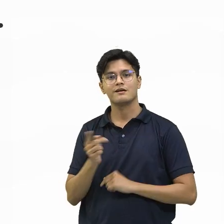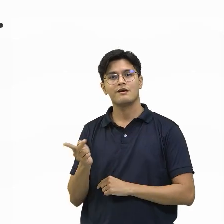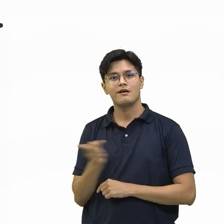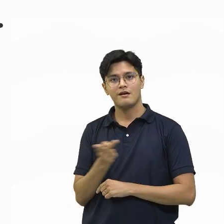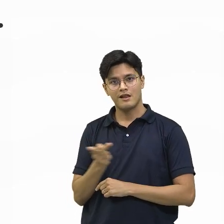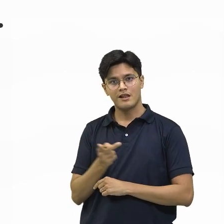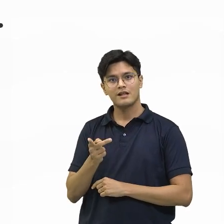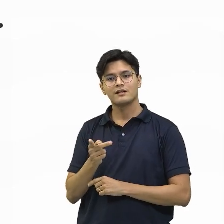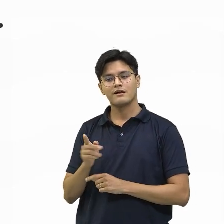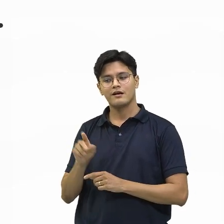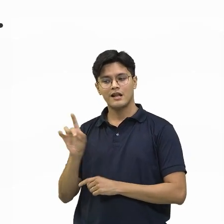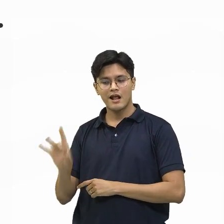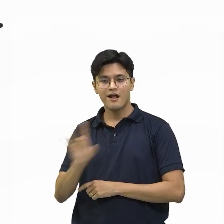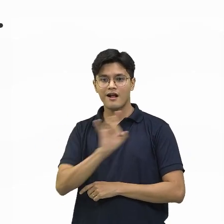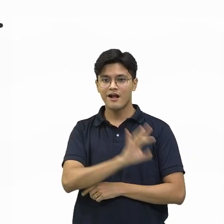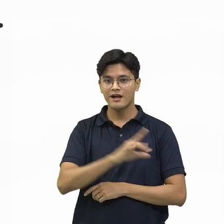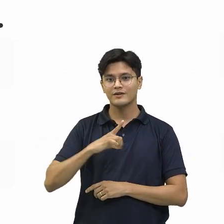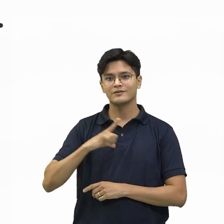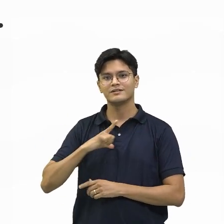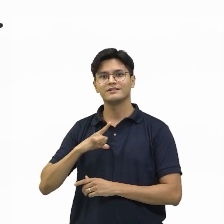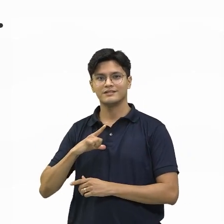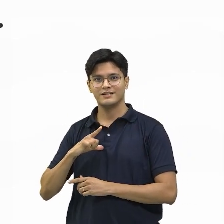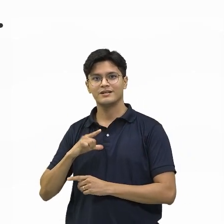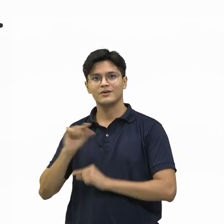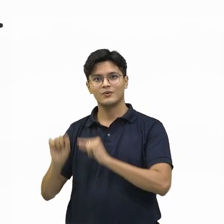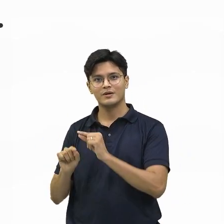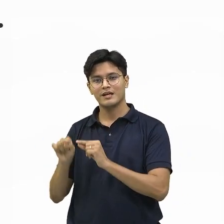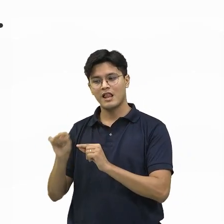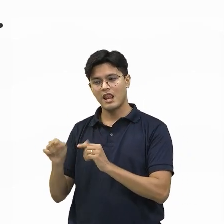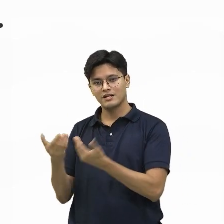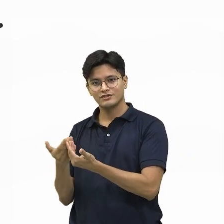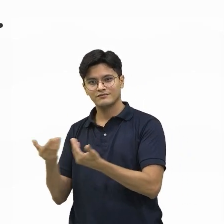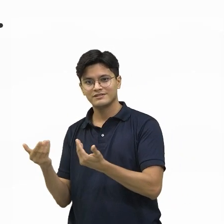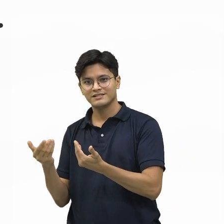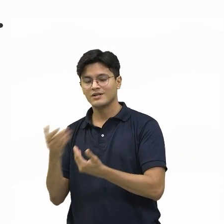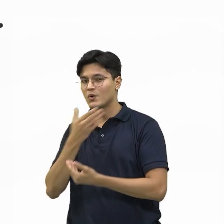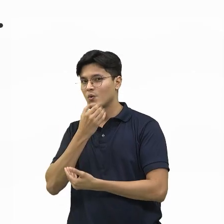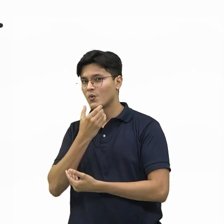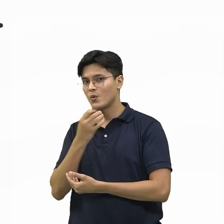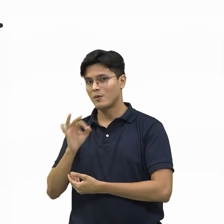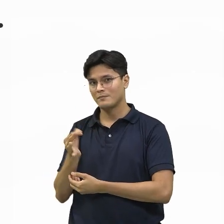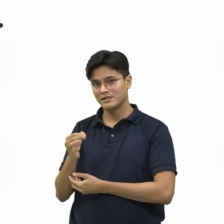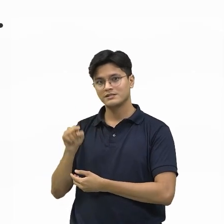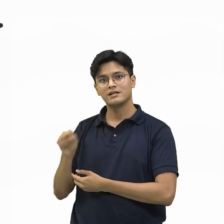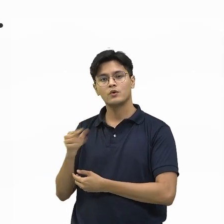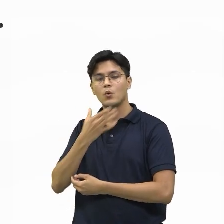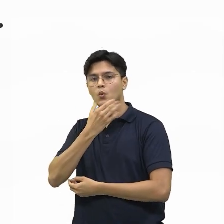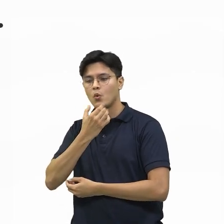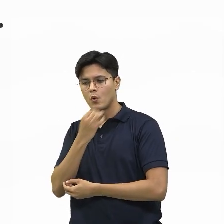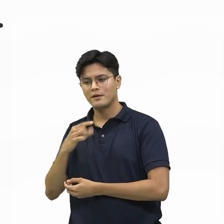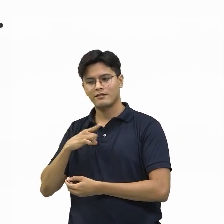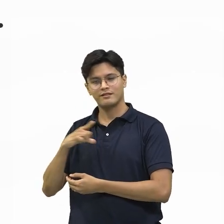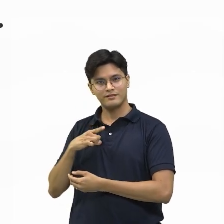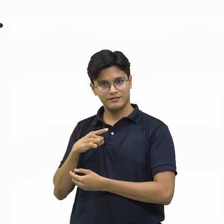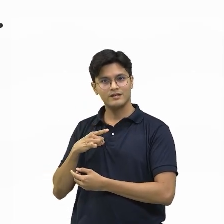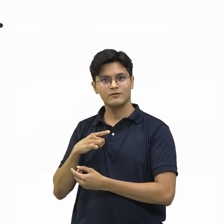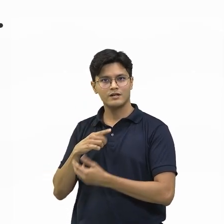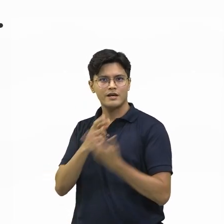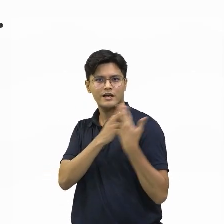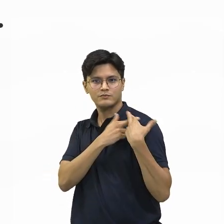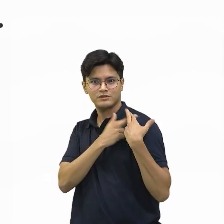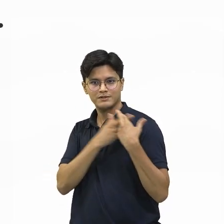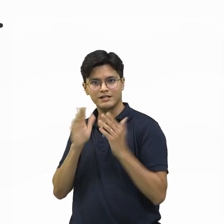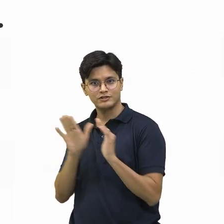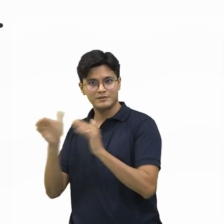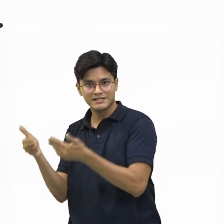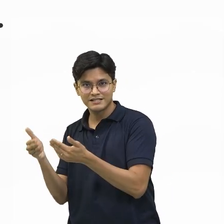divisão entre o homem voltado para as principais atividades, enquanto as mulheres eram